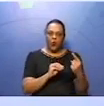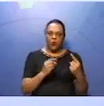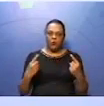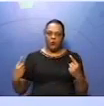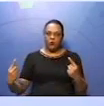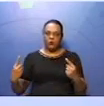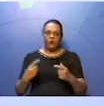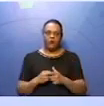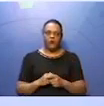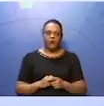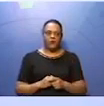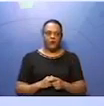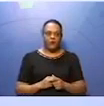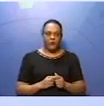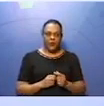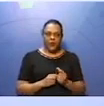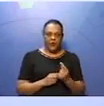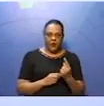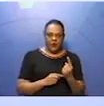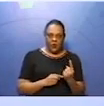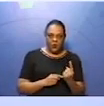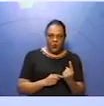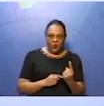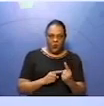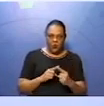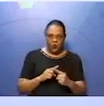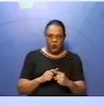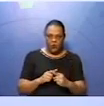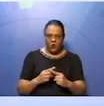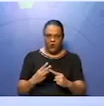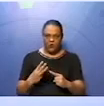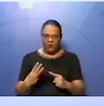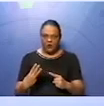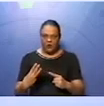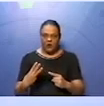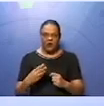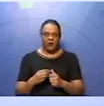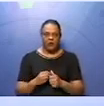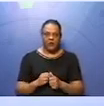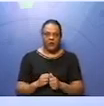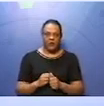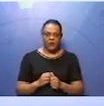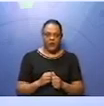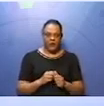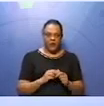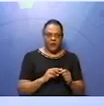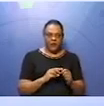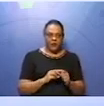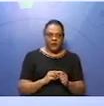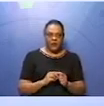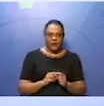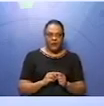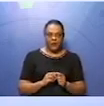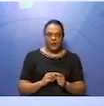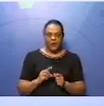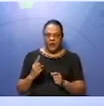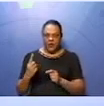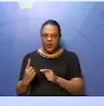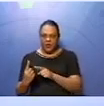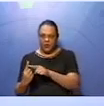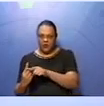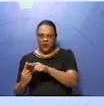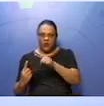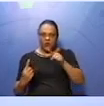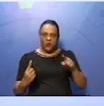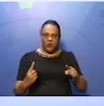Aí, esse expoente vezes o índice é sempre o primeiro vezes o segundo. E esse 1 vezes o